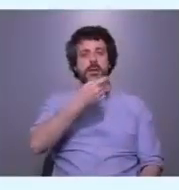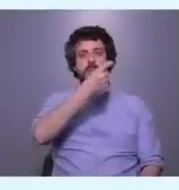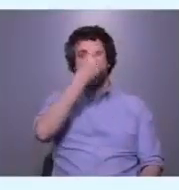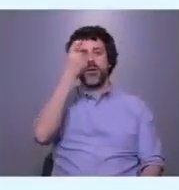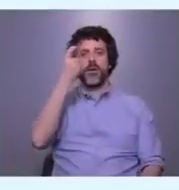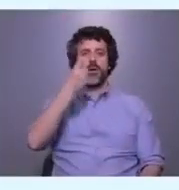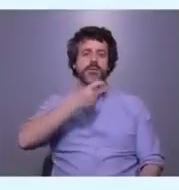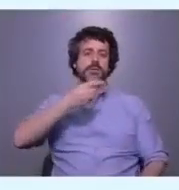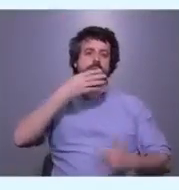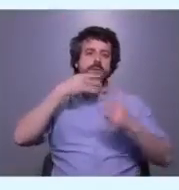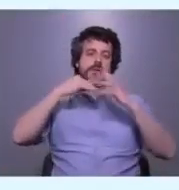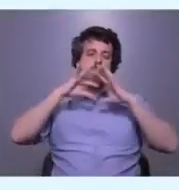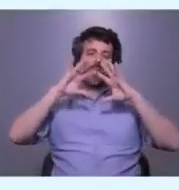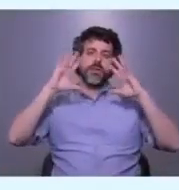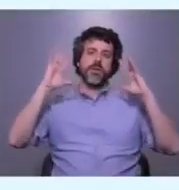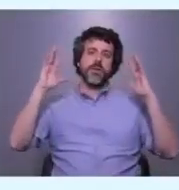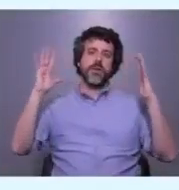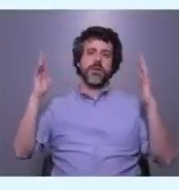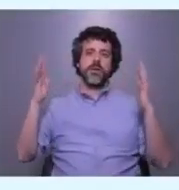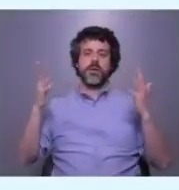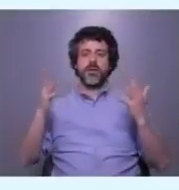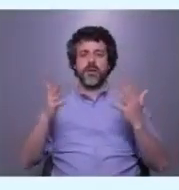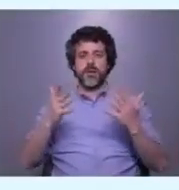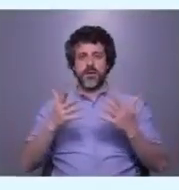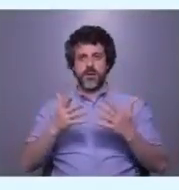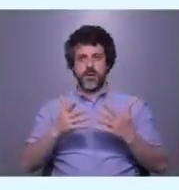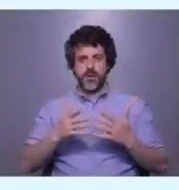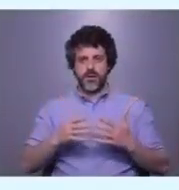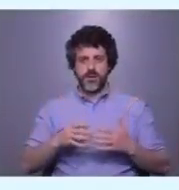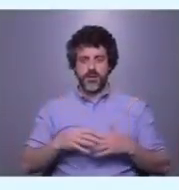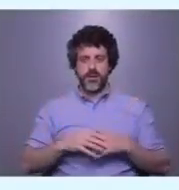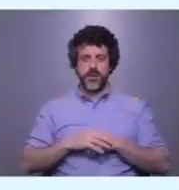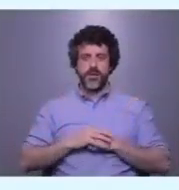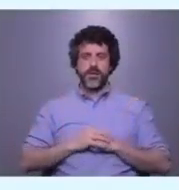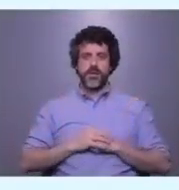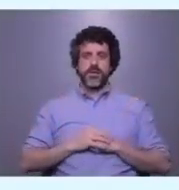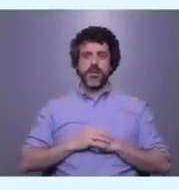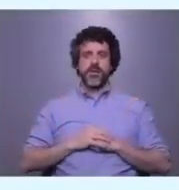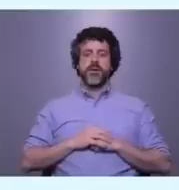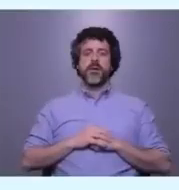Thank you.